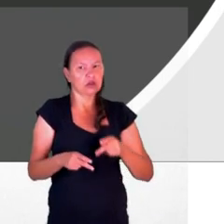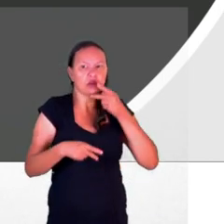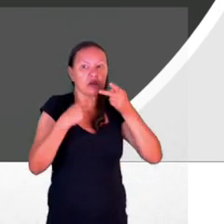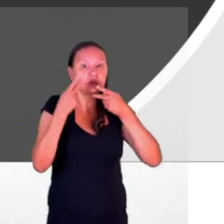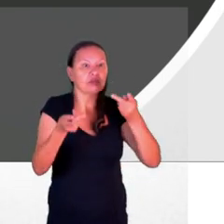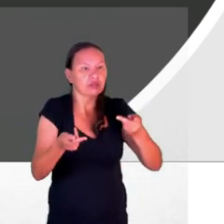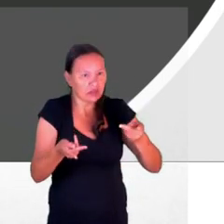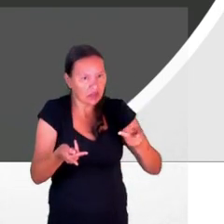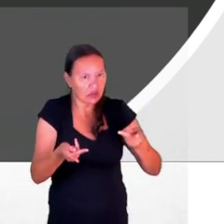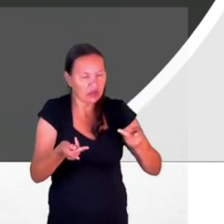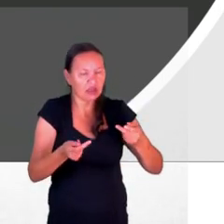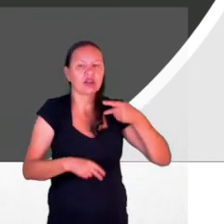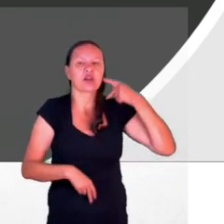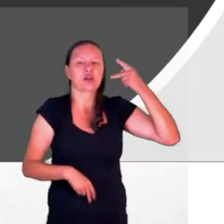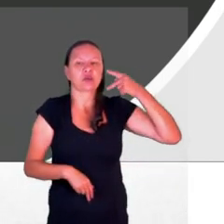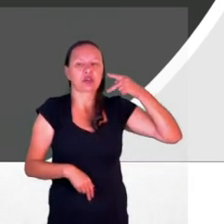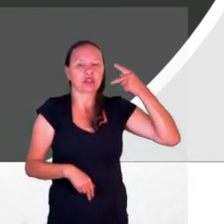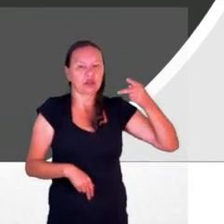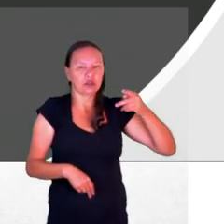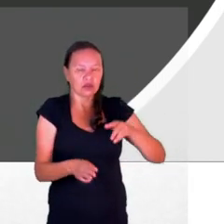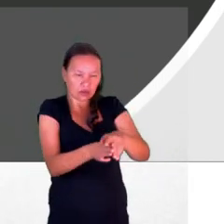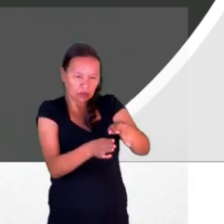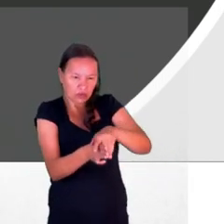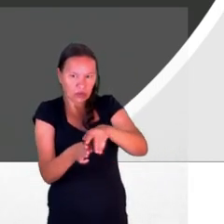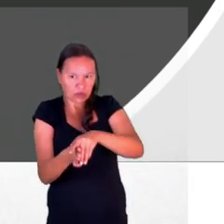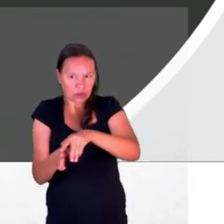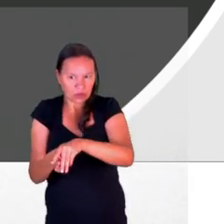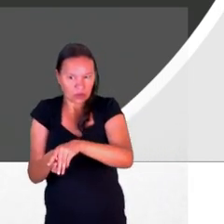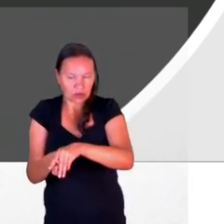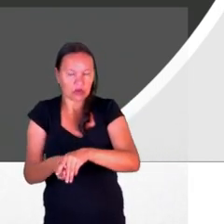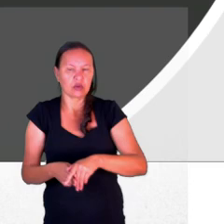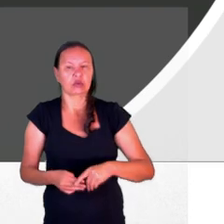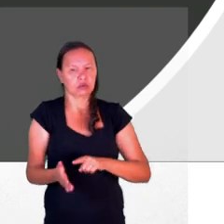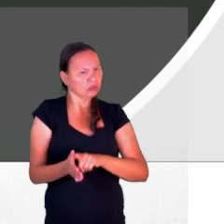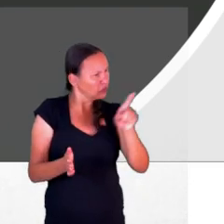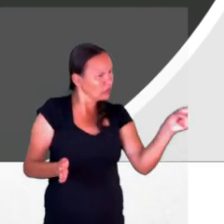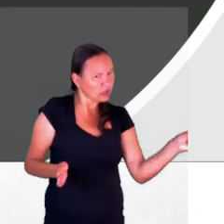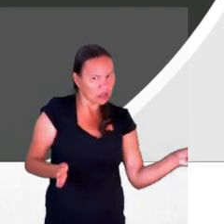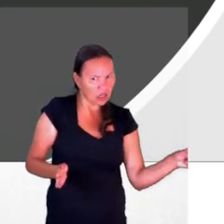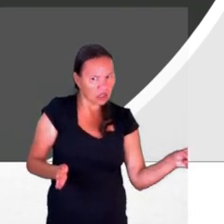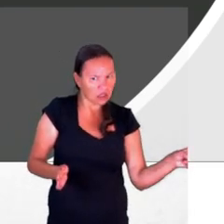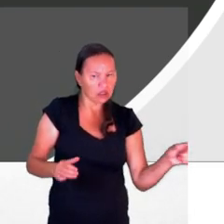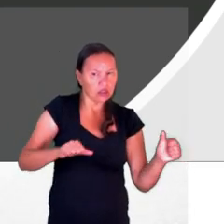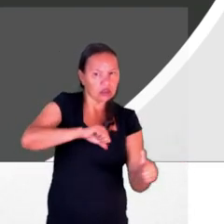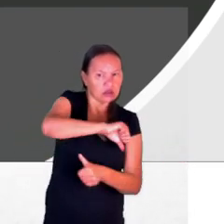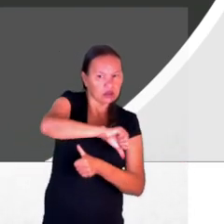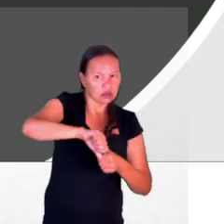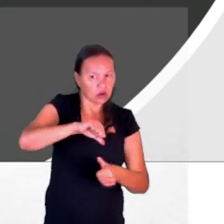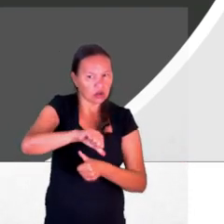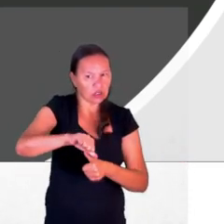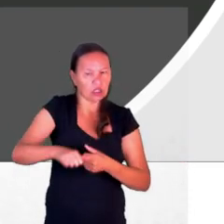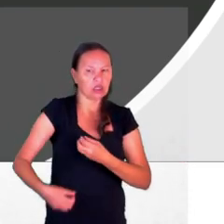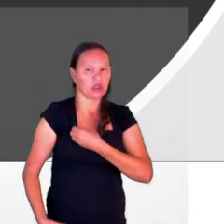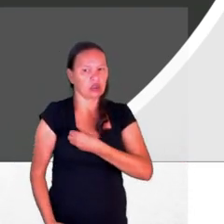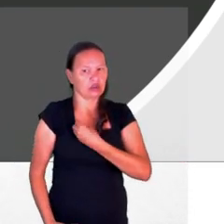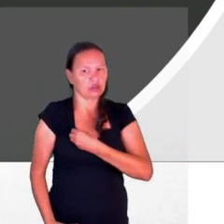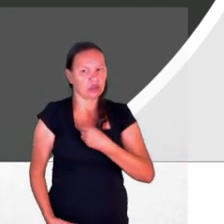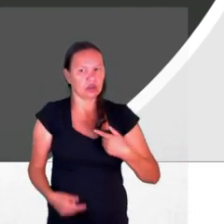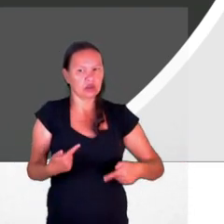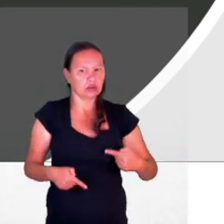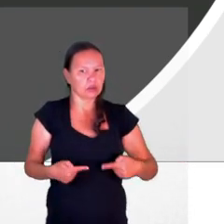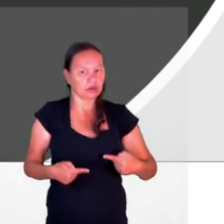Justiça de São Paulo nós precisamos que eles saiam da Constituição e transformem a vida das pessoas por política